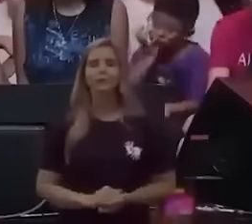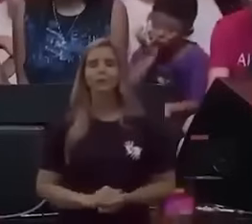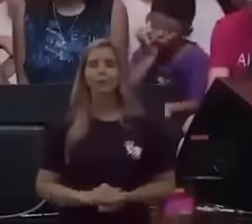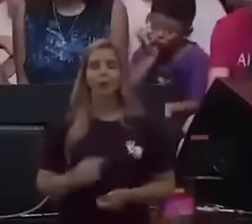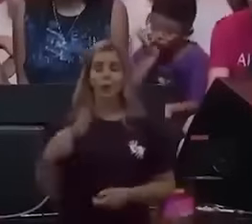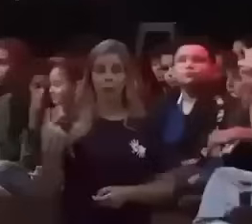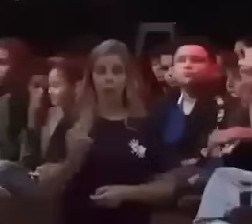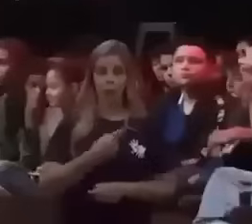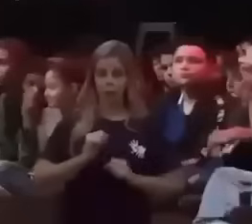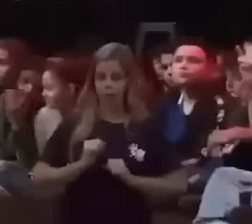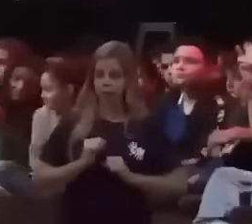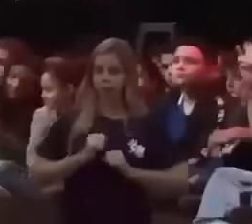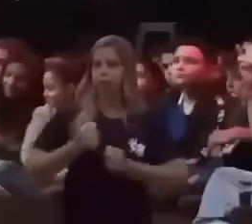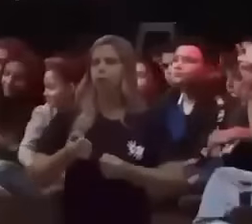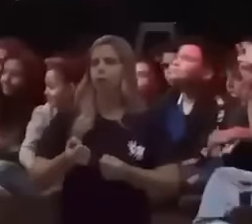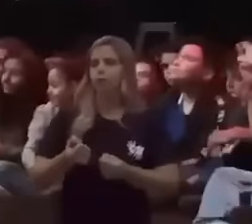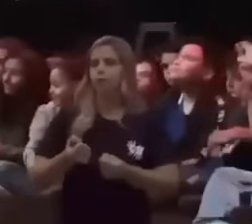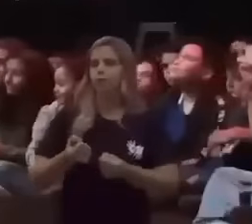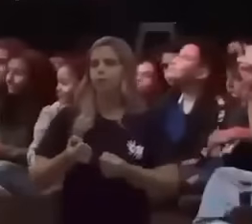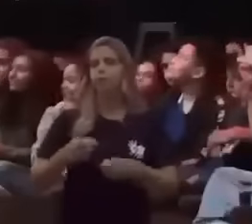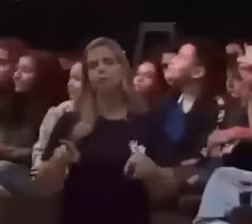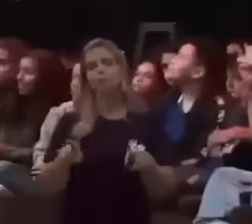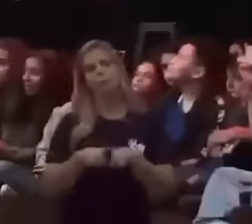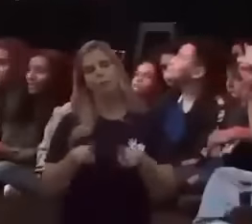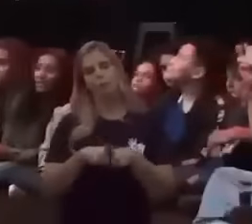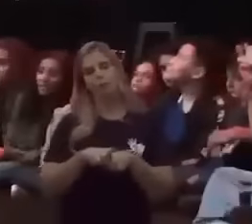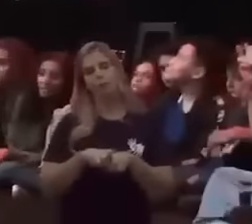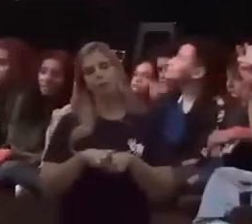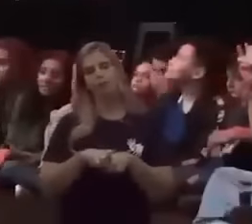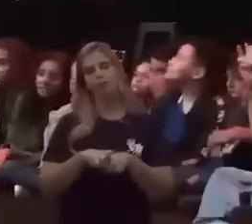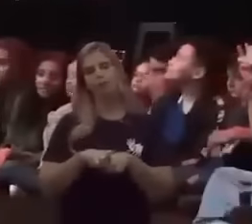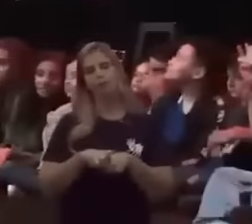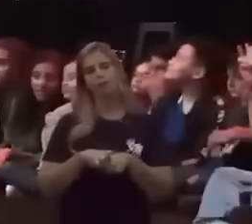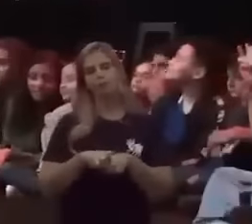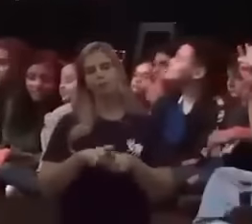da nossa ousadia e da nossa covardia.